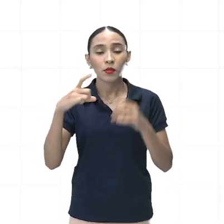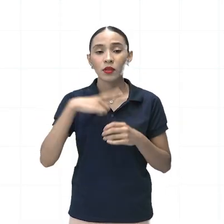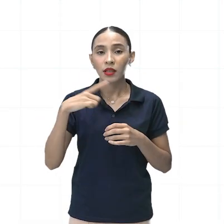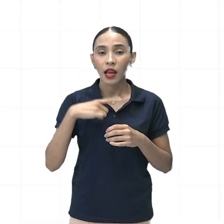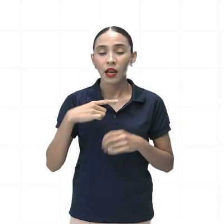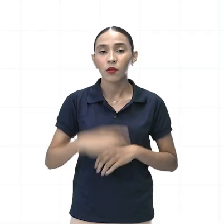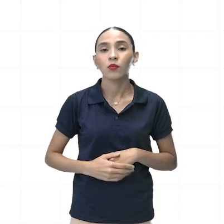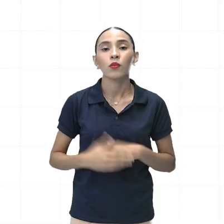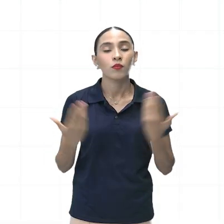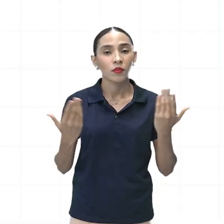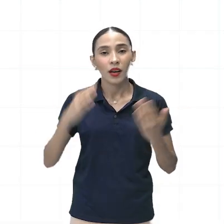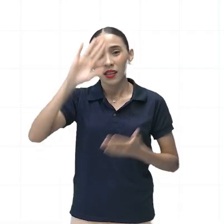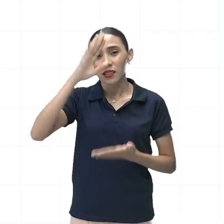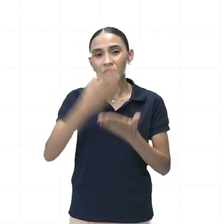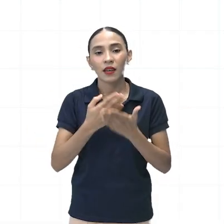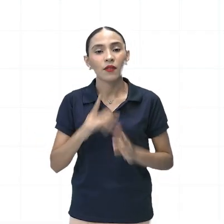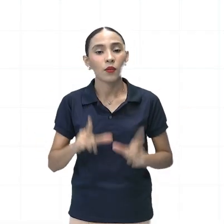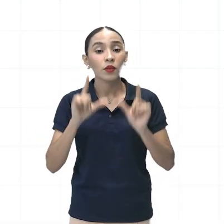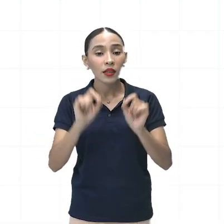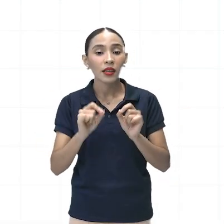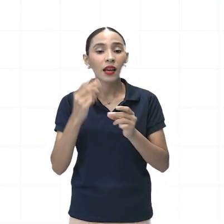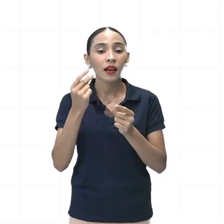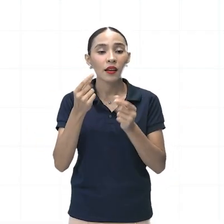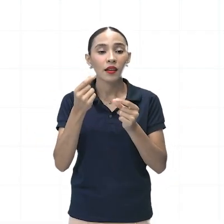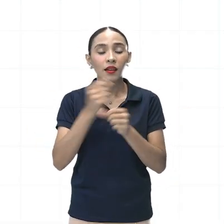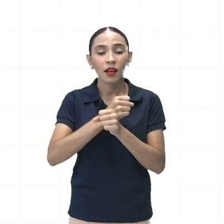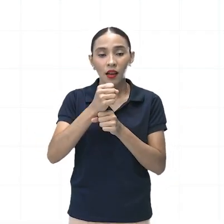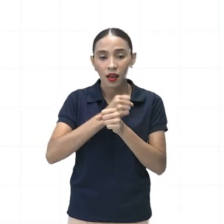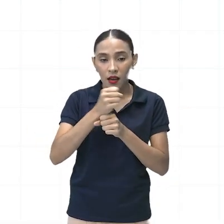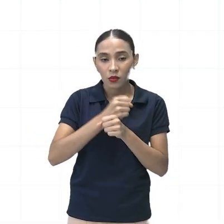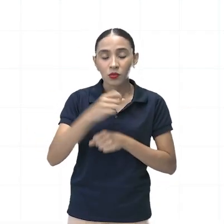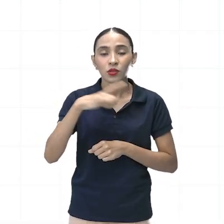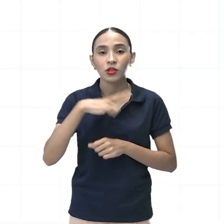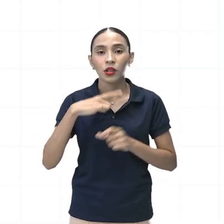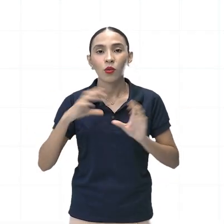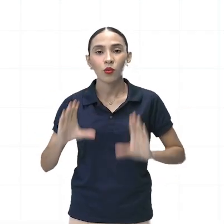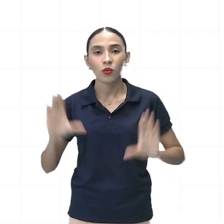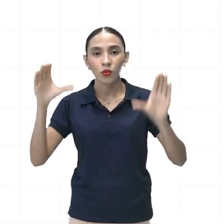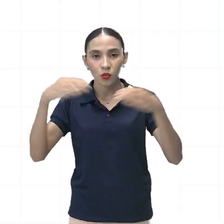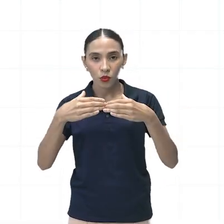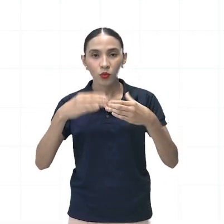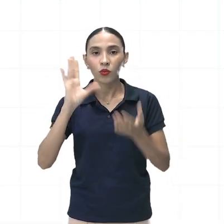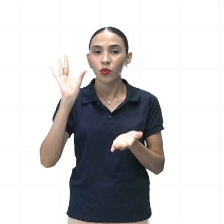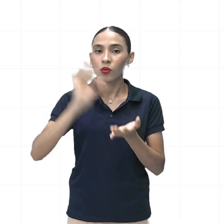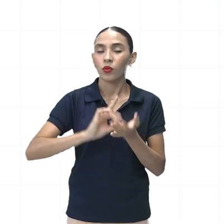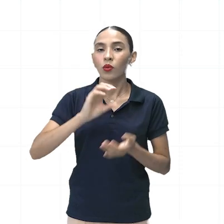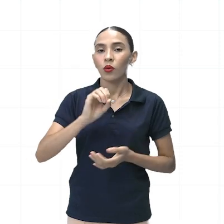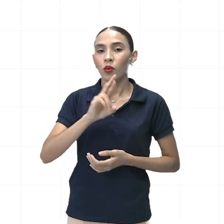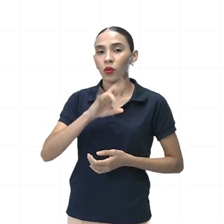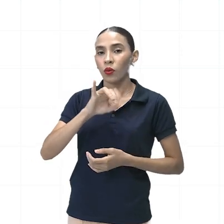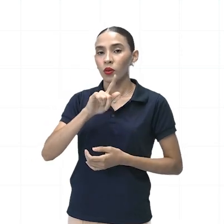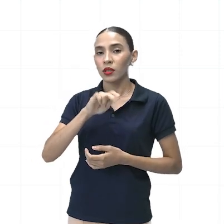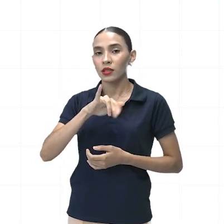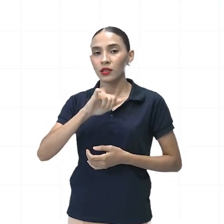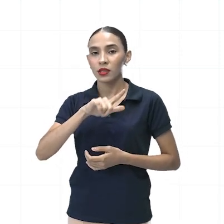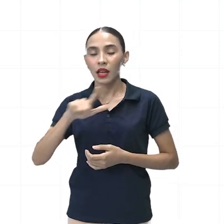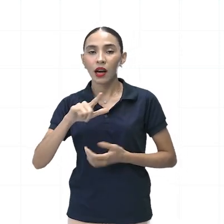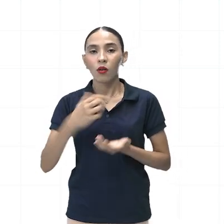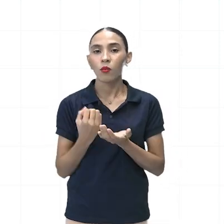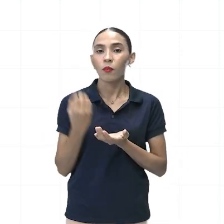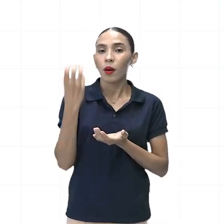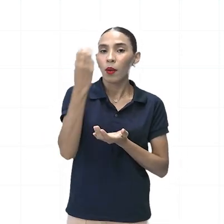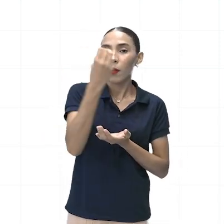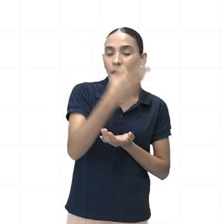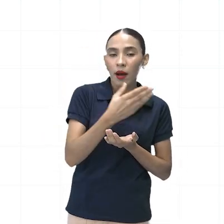comum, ou seja, ele acreditava que há muito tempo havia uma população original que partiu do continente